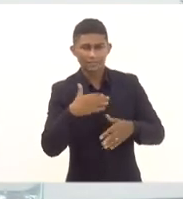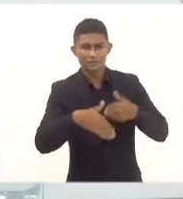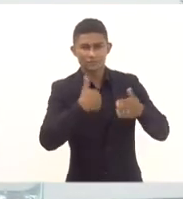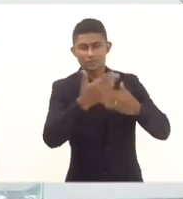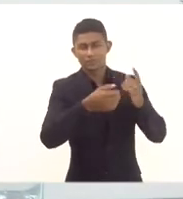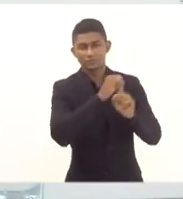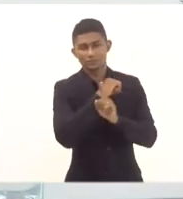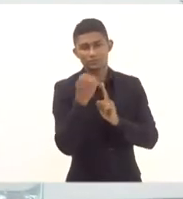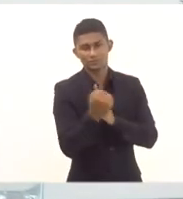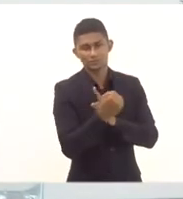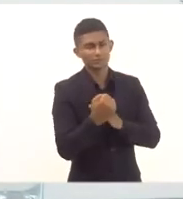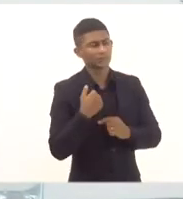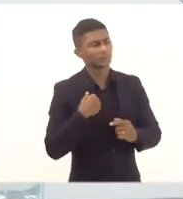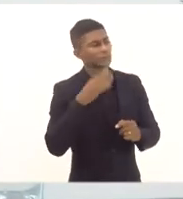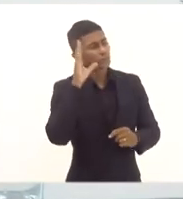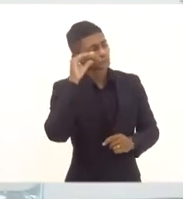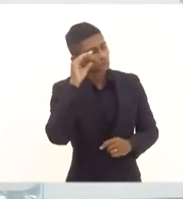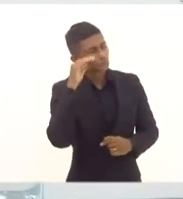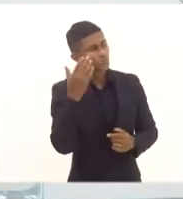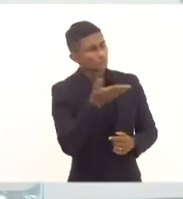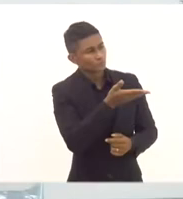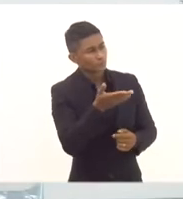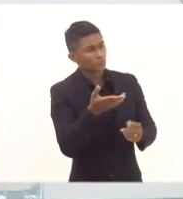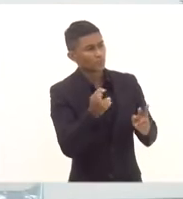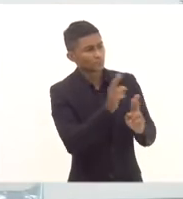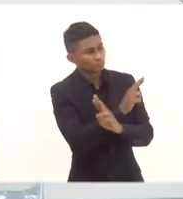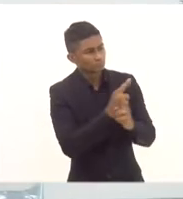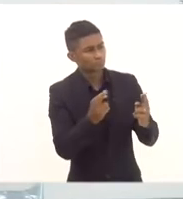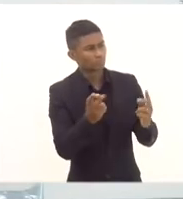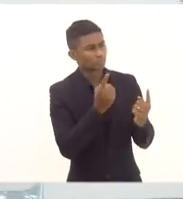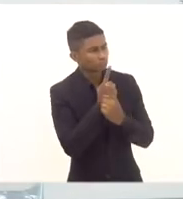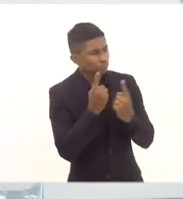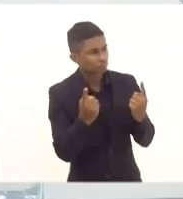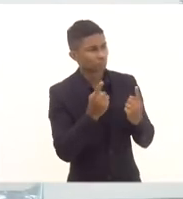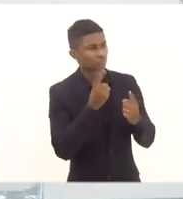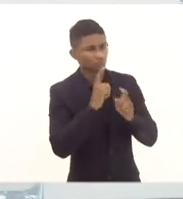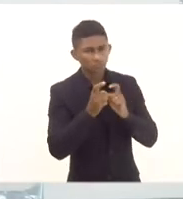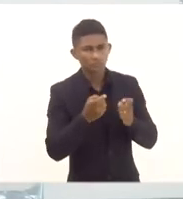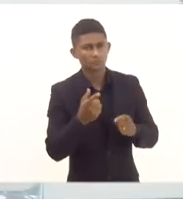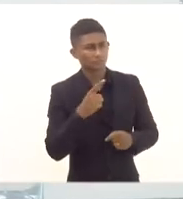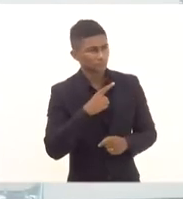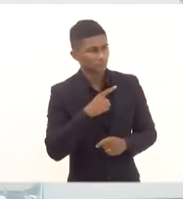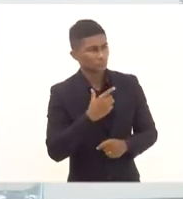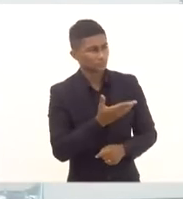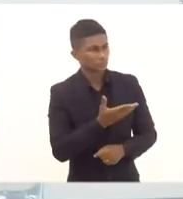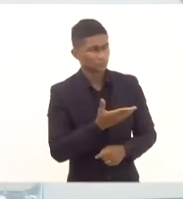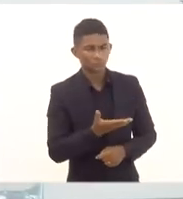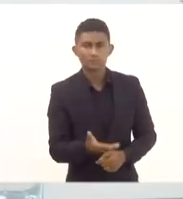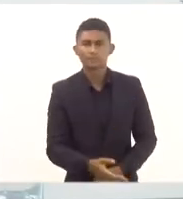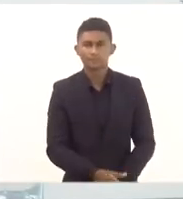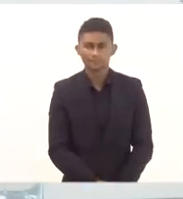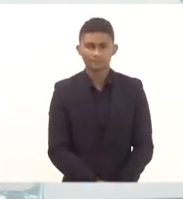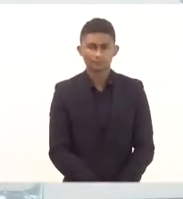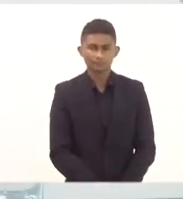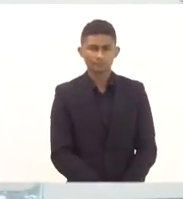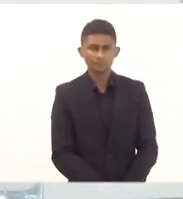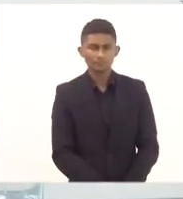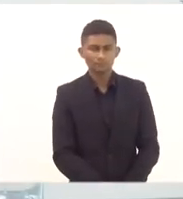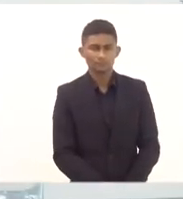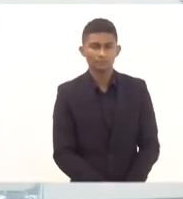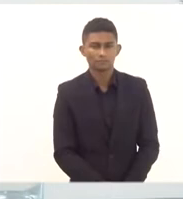esse diálogo está acontecendo e se está acontecendo a contento da própria secretaria e